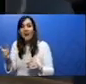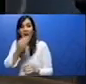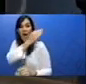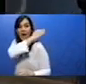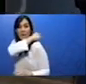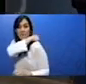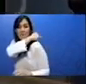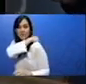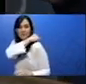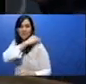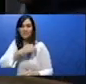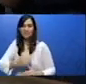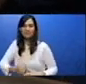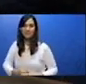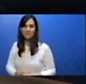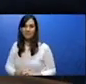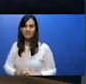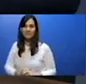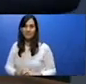Camelos.